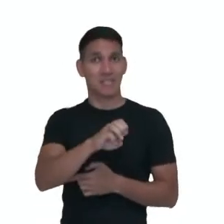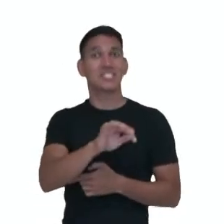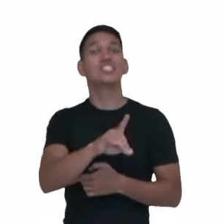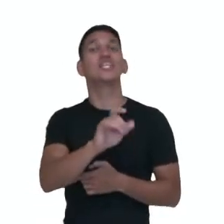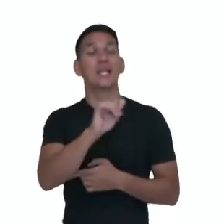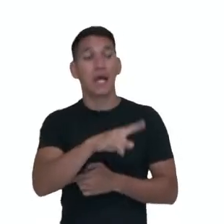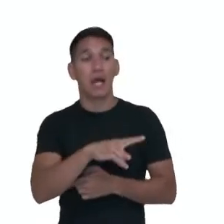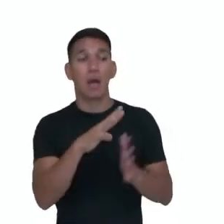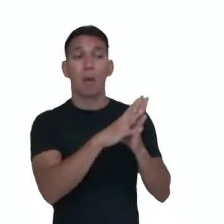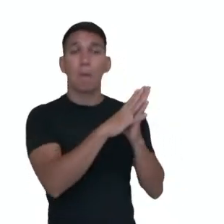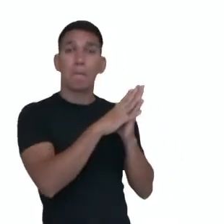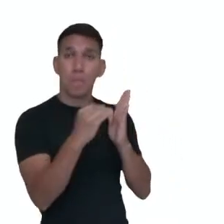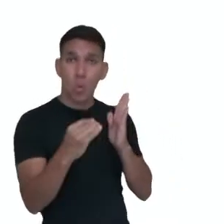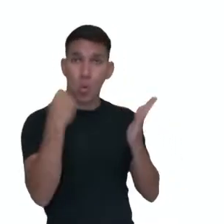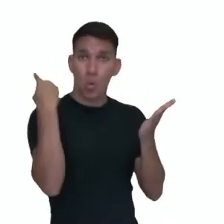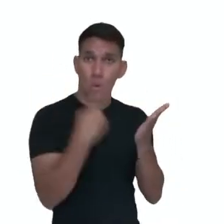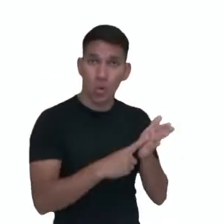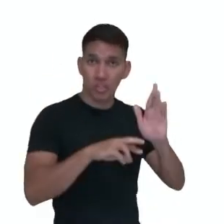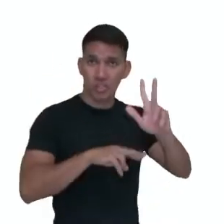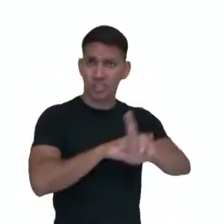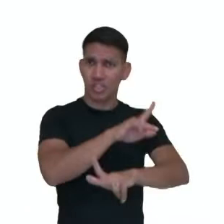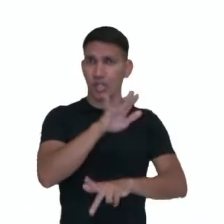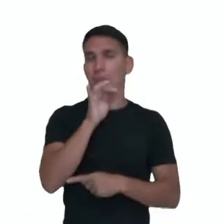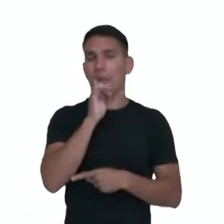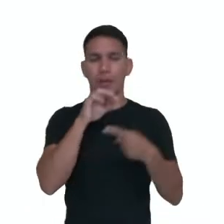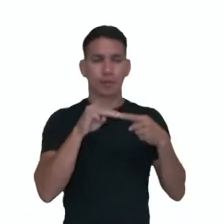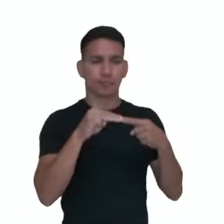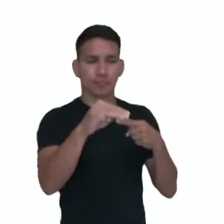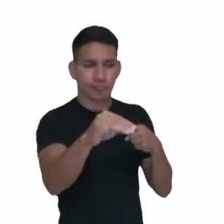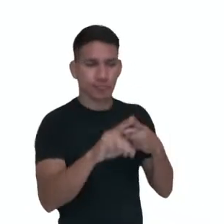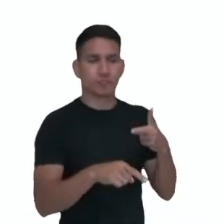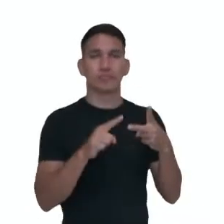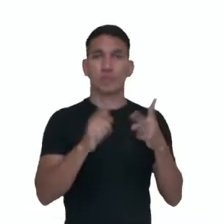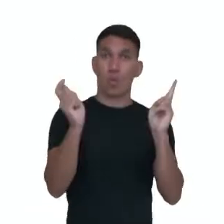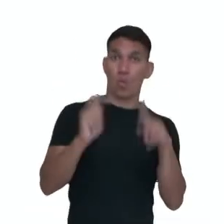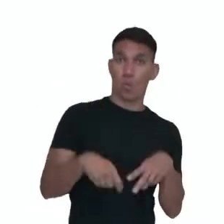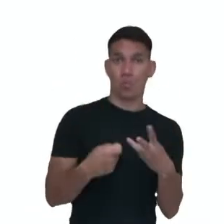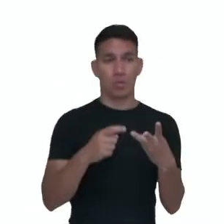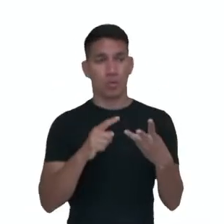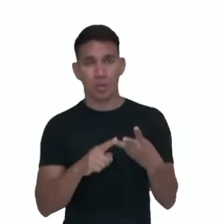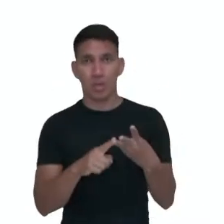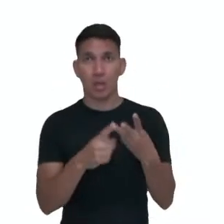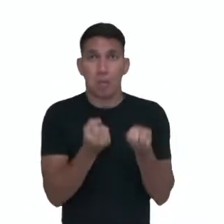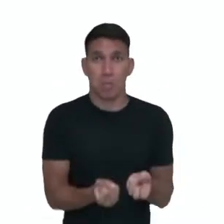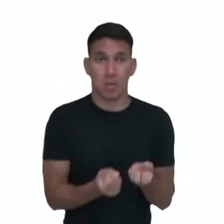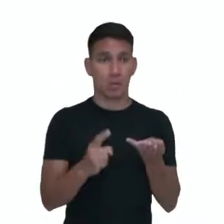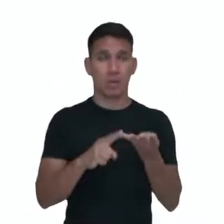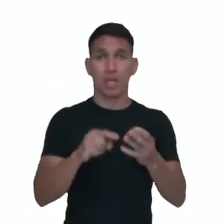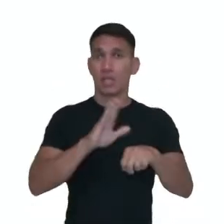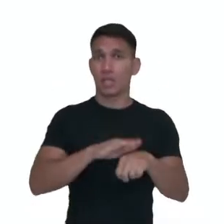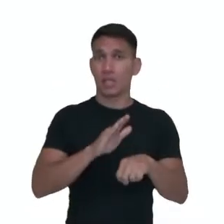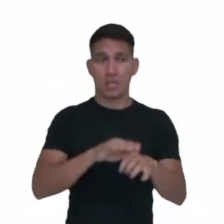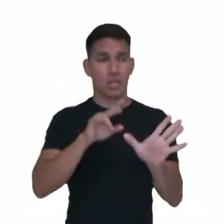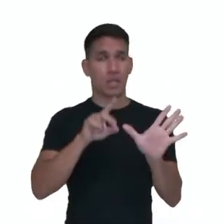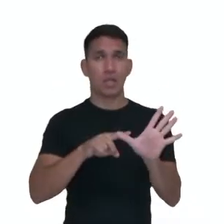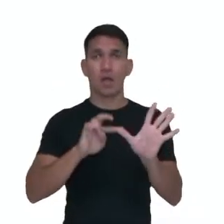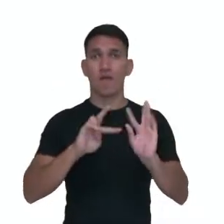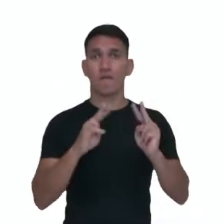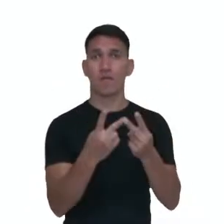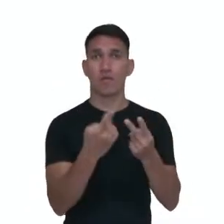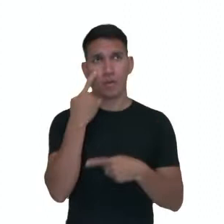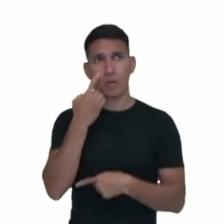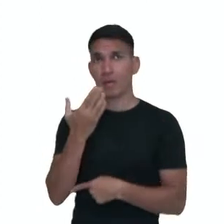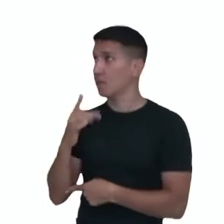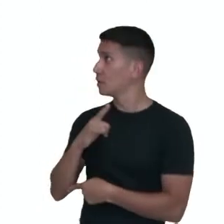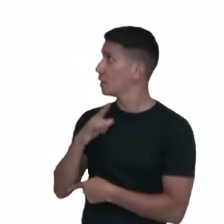medir diferentes grandezas, tais como comprimento, capacidade, massa, tempo e volume. E aqui a gente tem